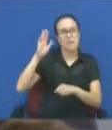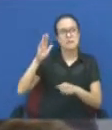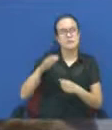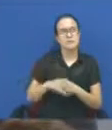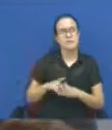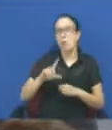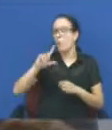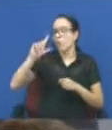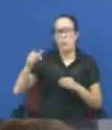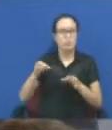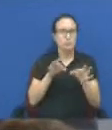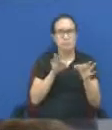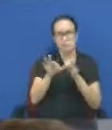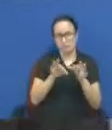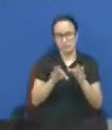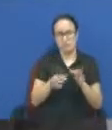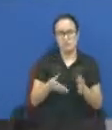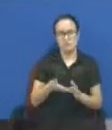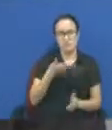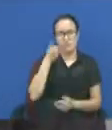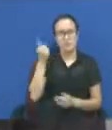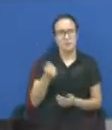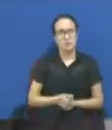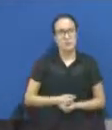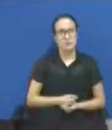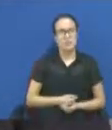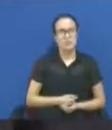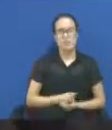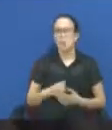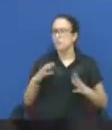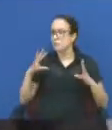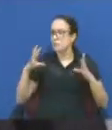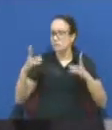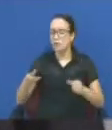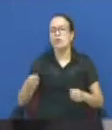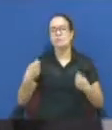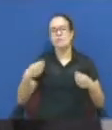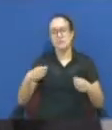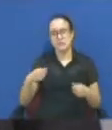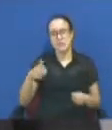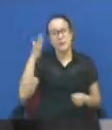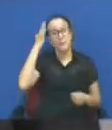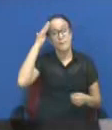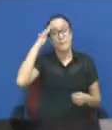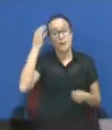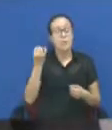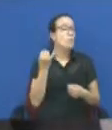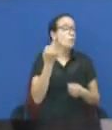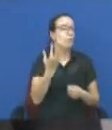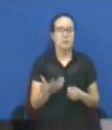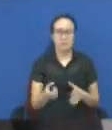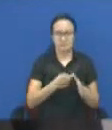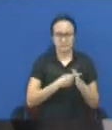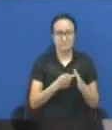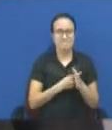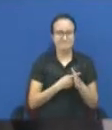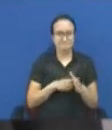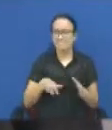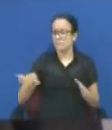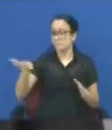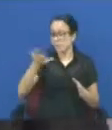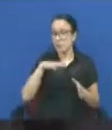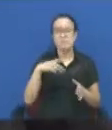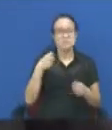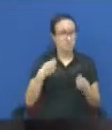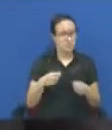seria legal todo mundo aqui ter um balanço de qual é a dívida trabalhista, Perfeito. né? Porque isso é importante, que também faz uma certa pressão